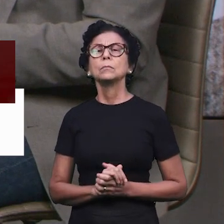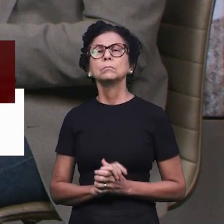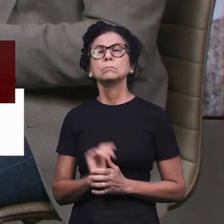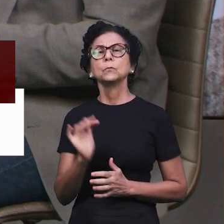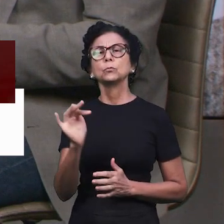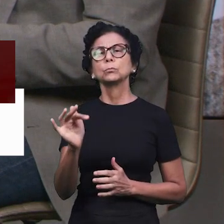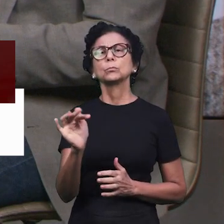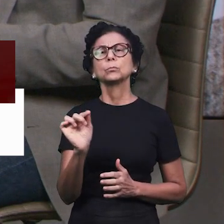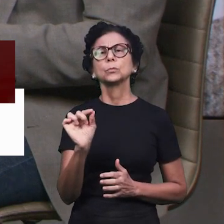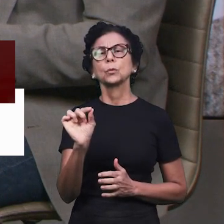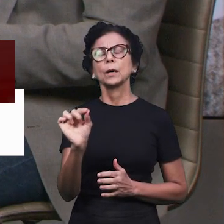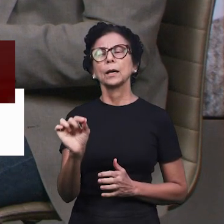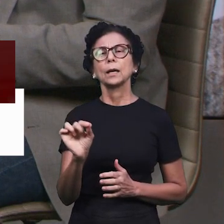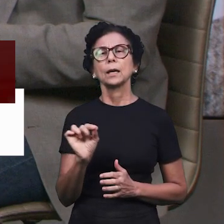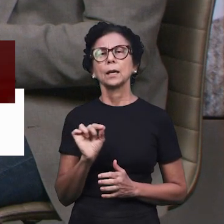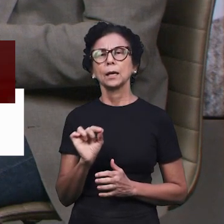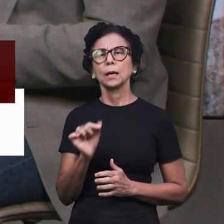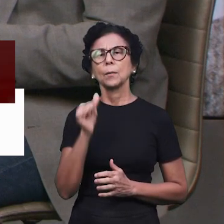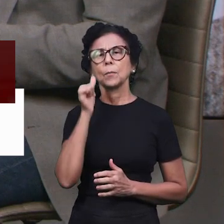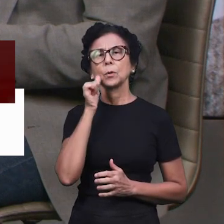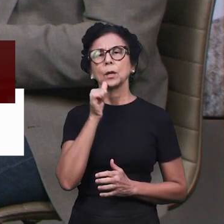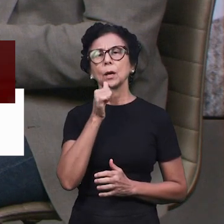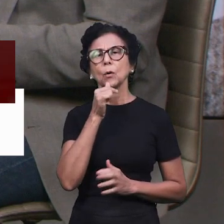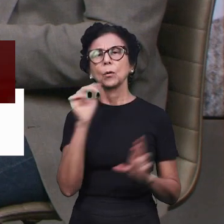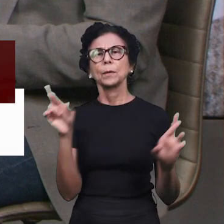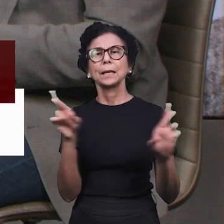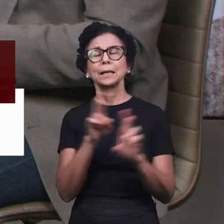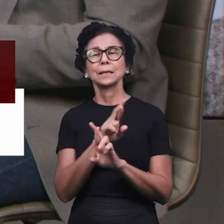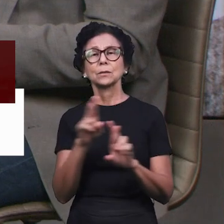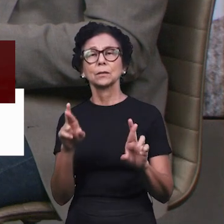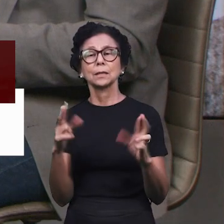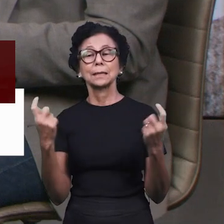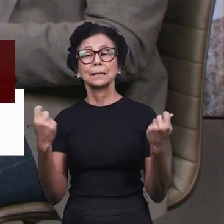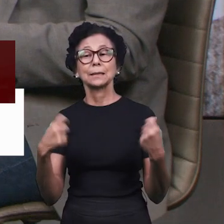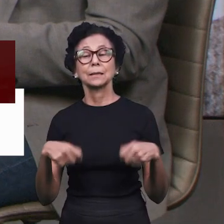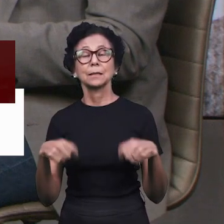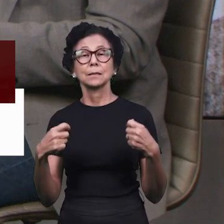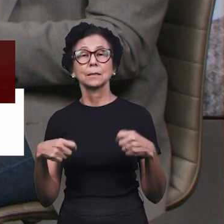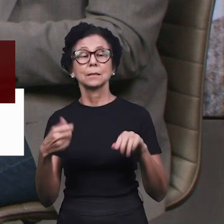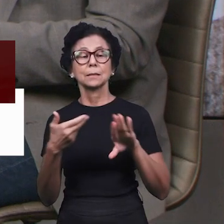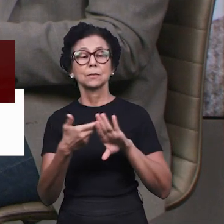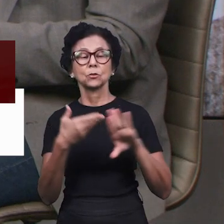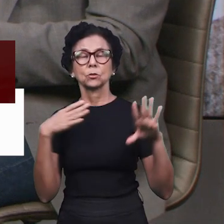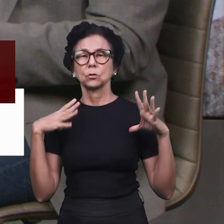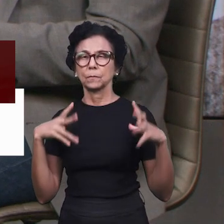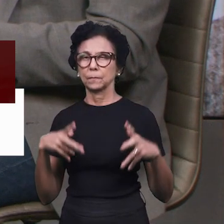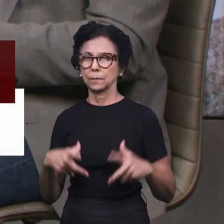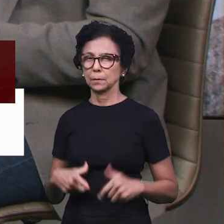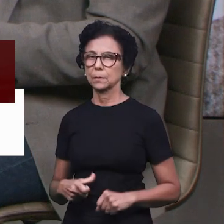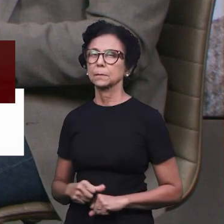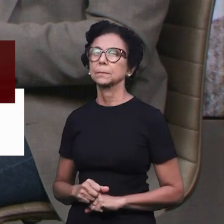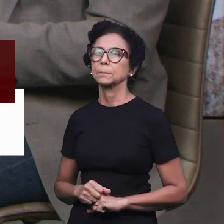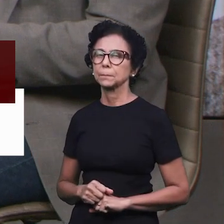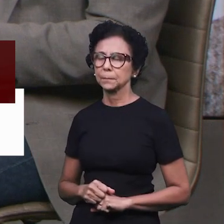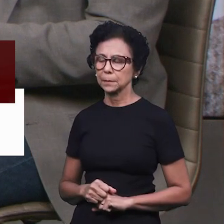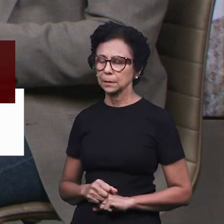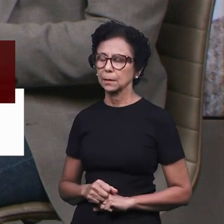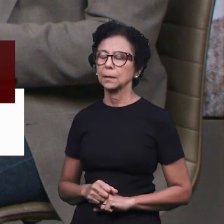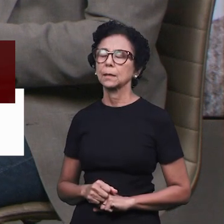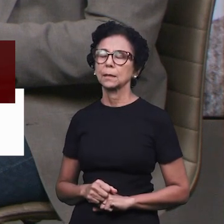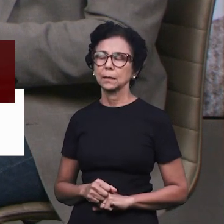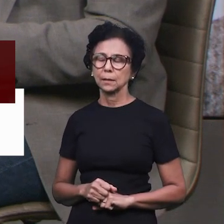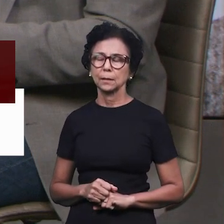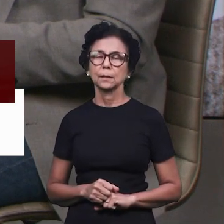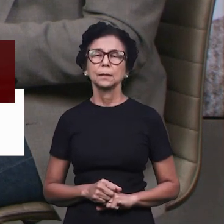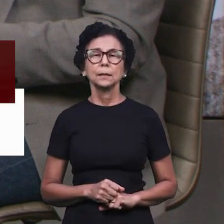no relacionamento entre homem e mulher, da necessidade de uma santidade, nesse